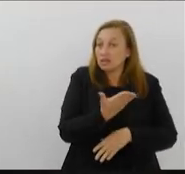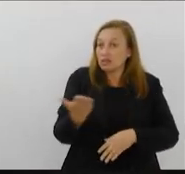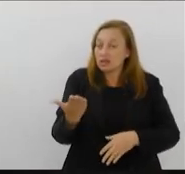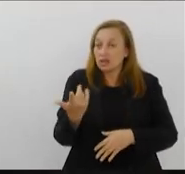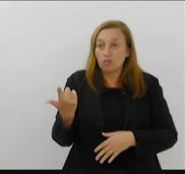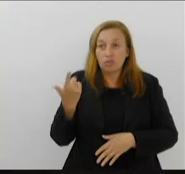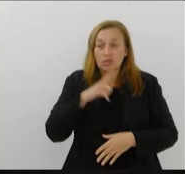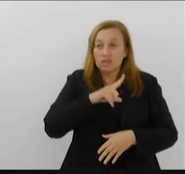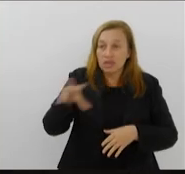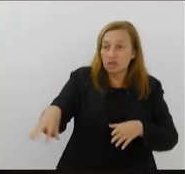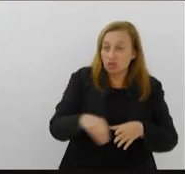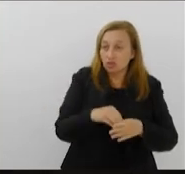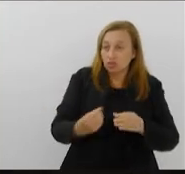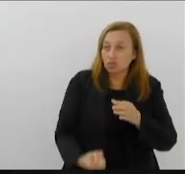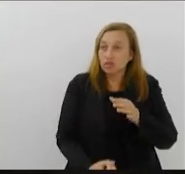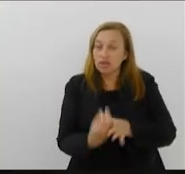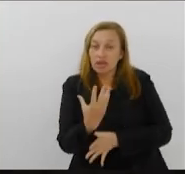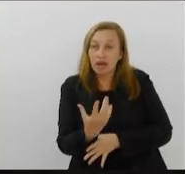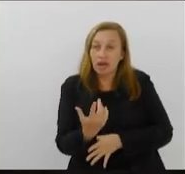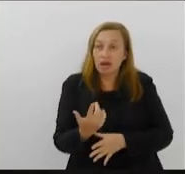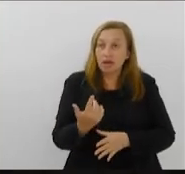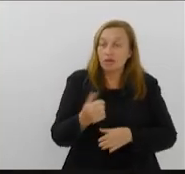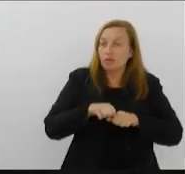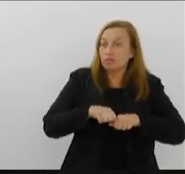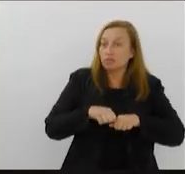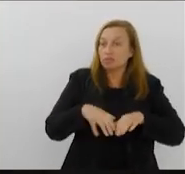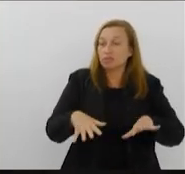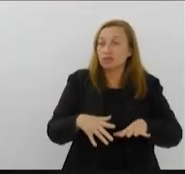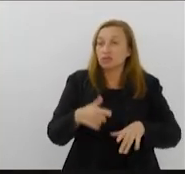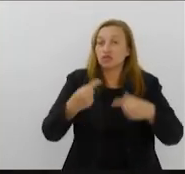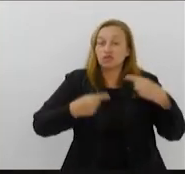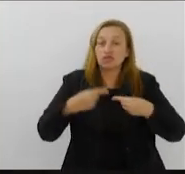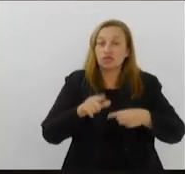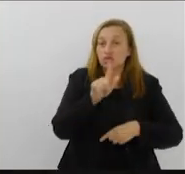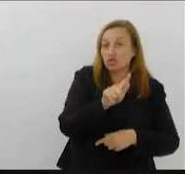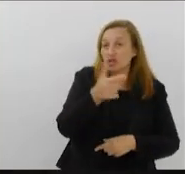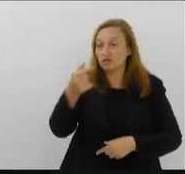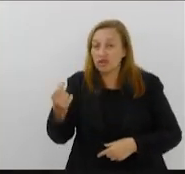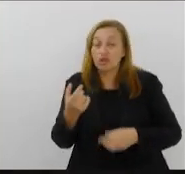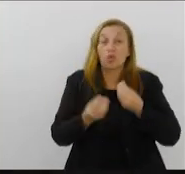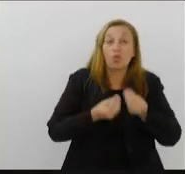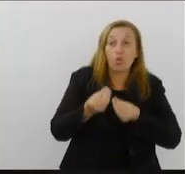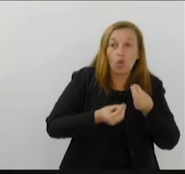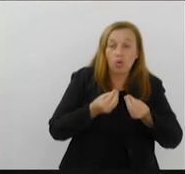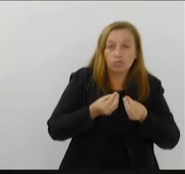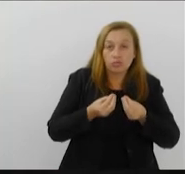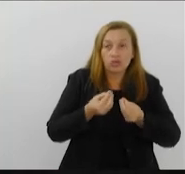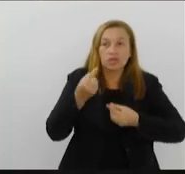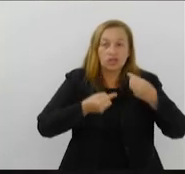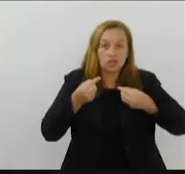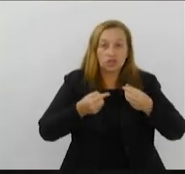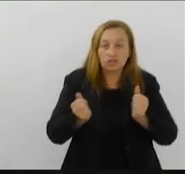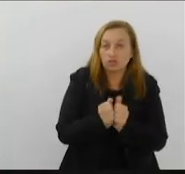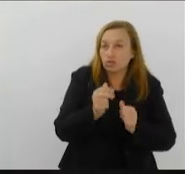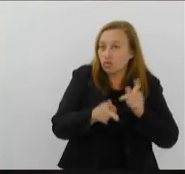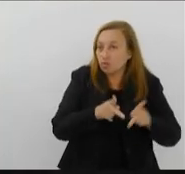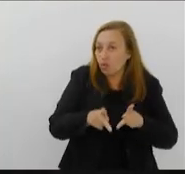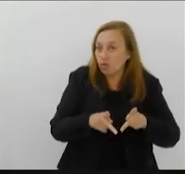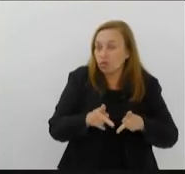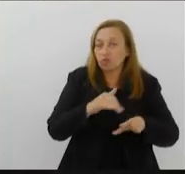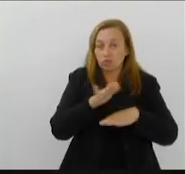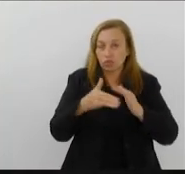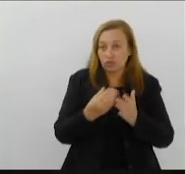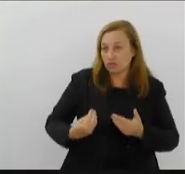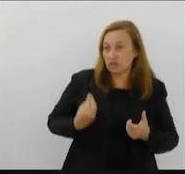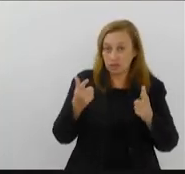consegue construir o para onde está sendo discutido no G20. O como está discutindo com a população, com todos que estão